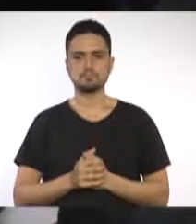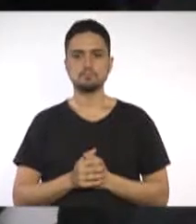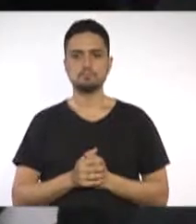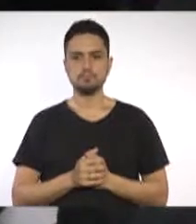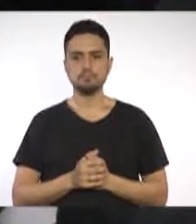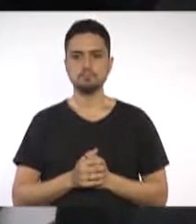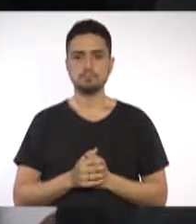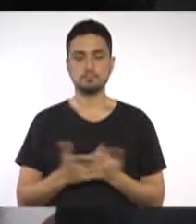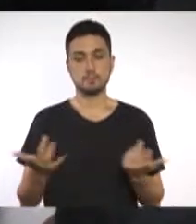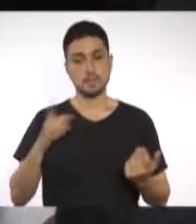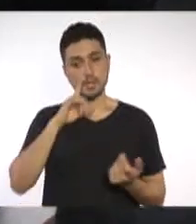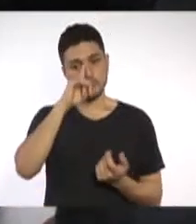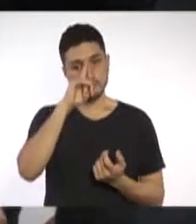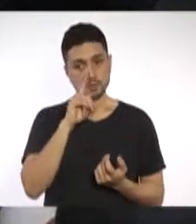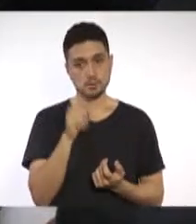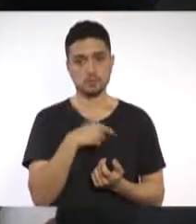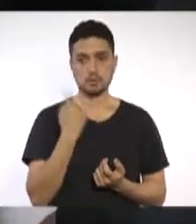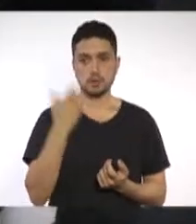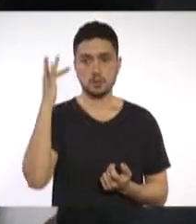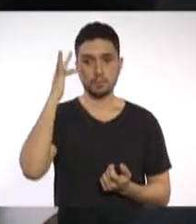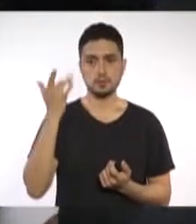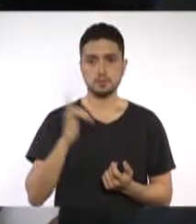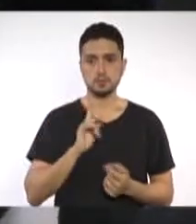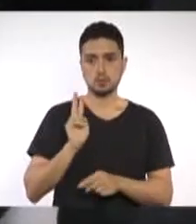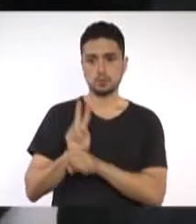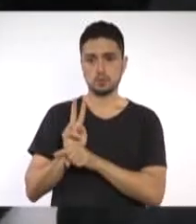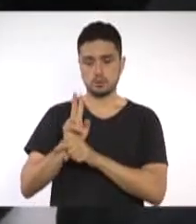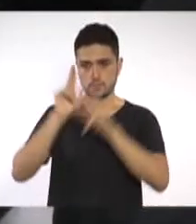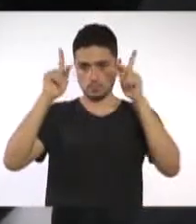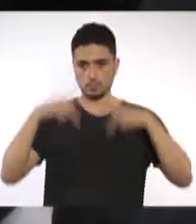a nossa própria capacidade de cuidar dos nossos problemas.